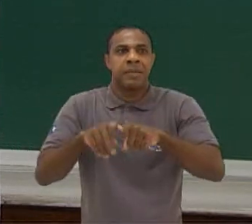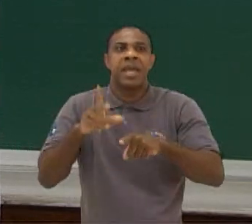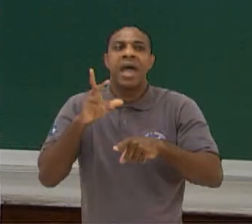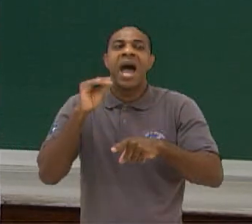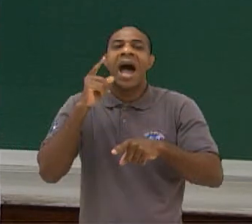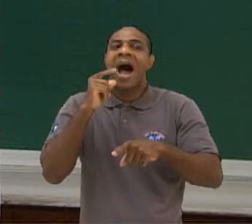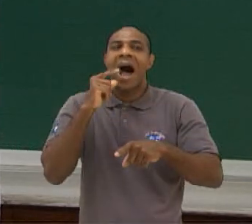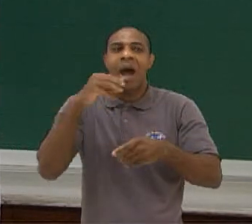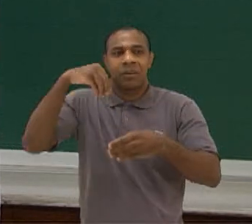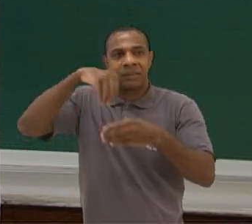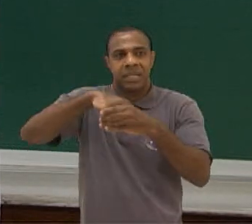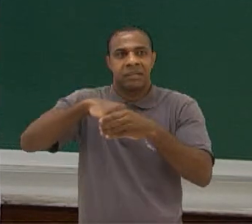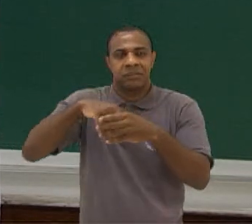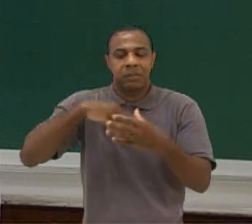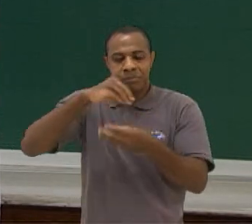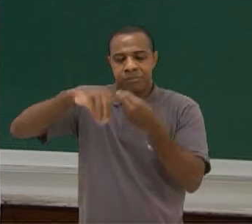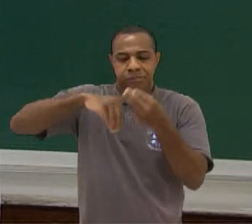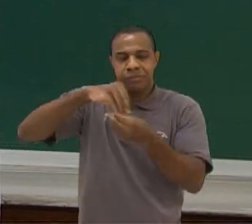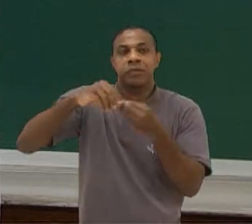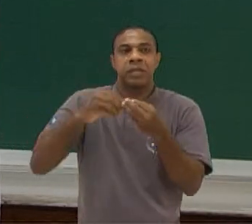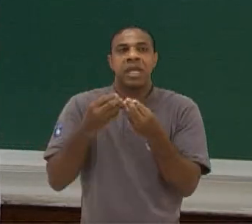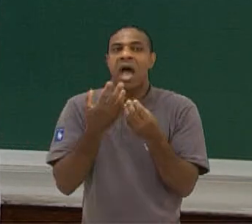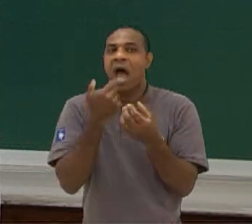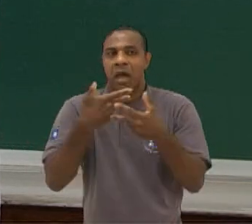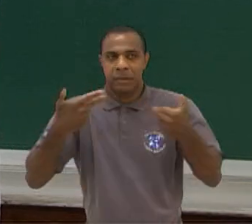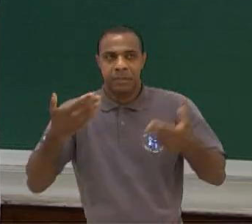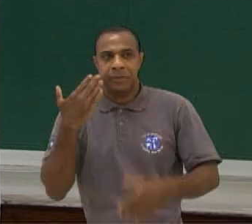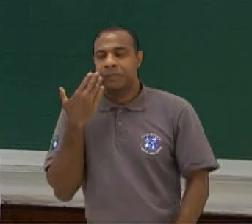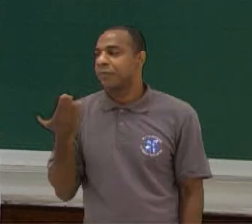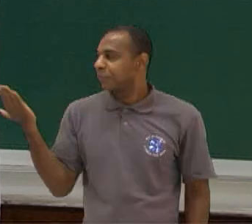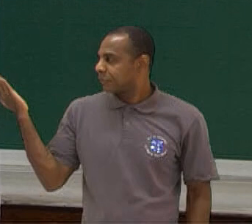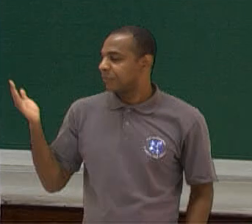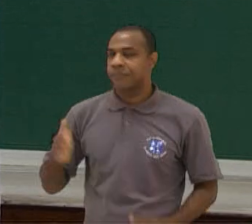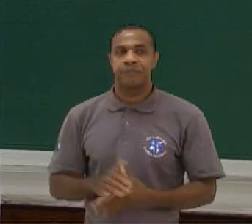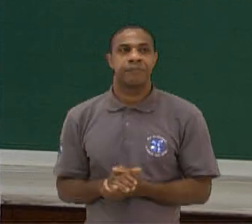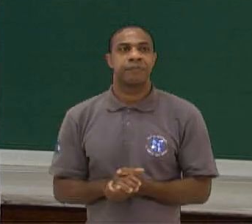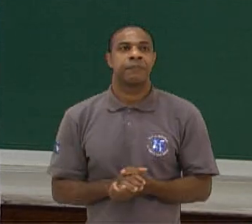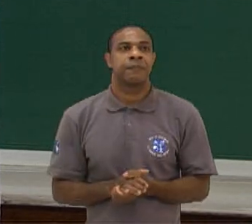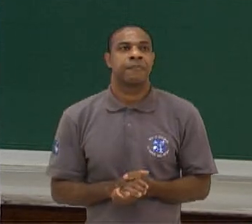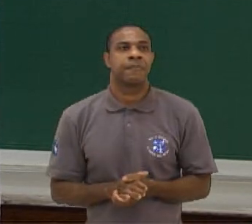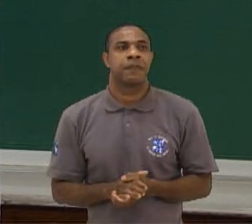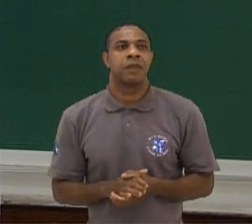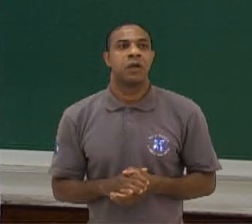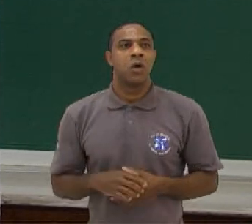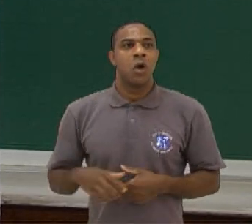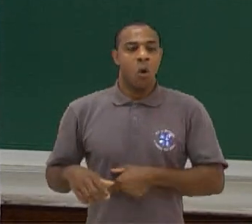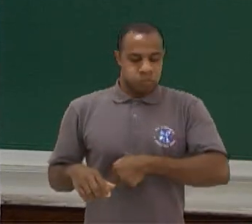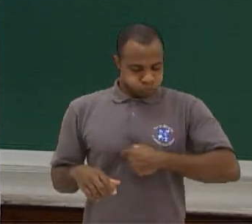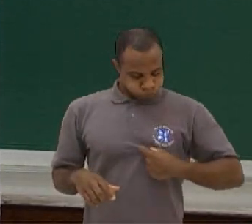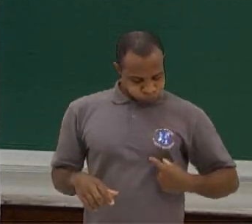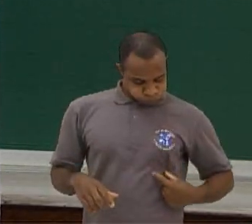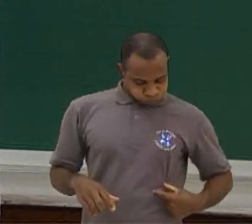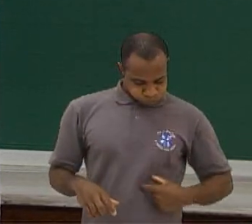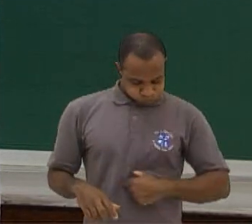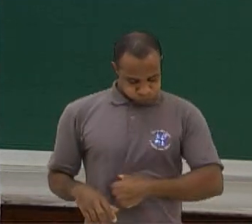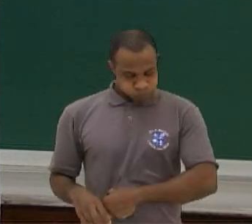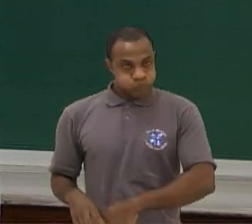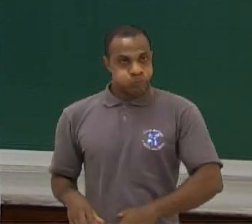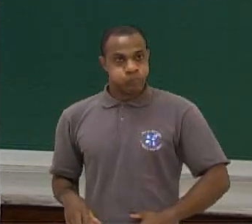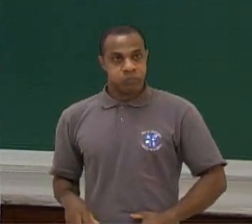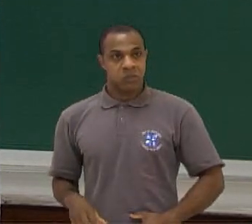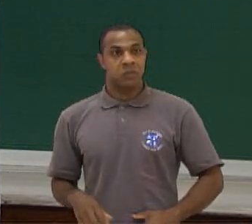Então, é importante as vilosidades intestinais aí. O intestino grosso ele vai trabalhar após